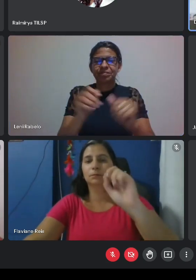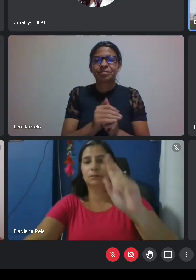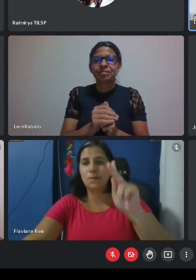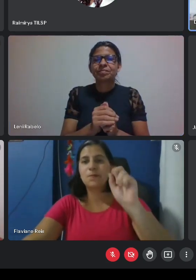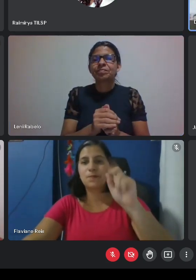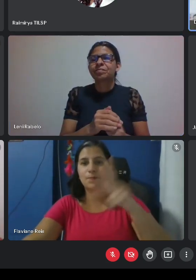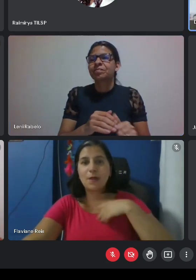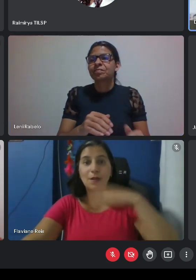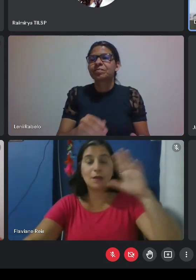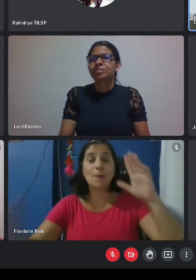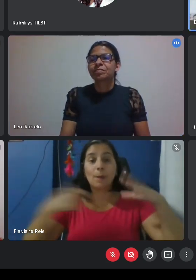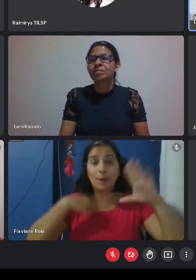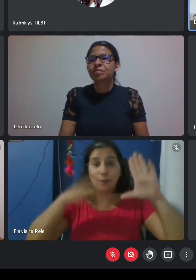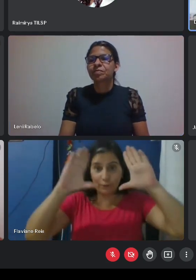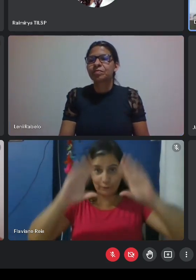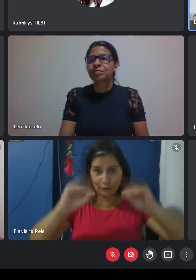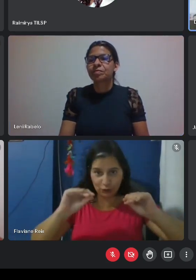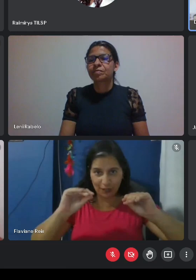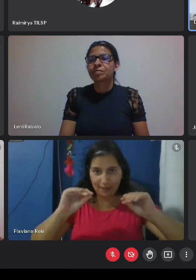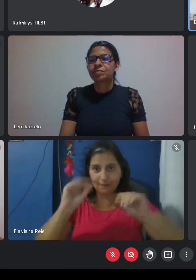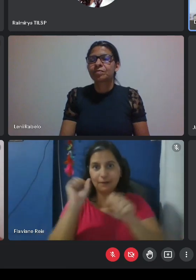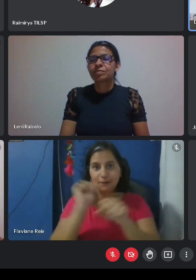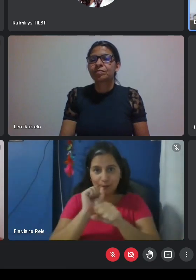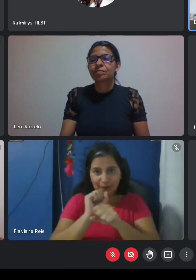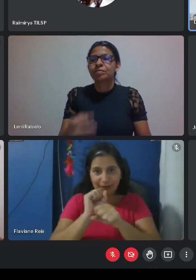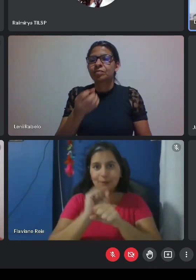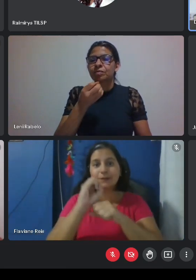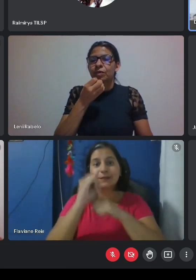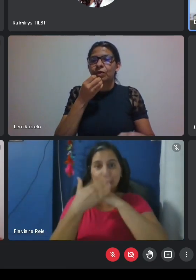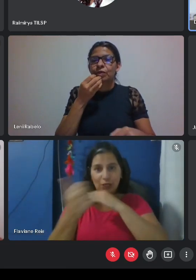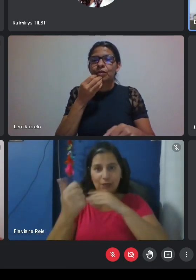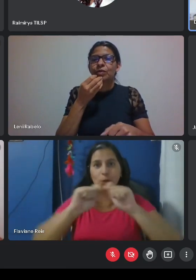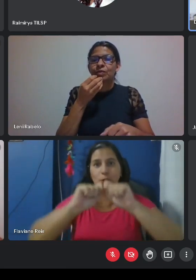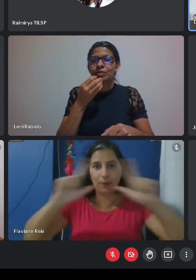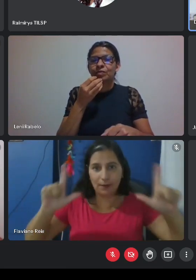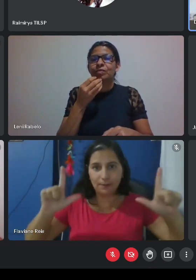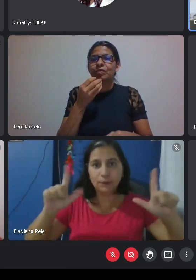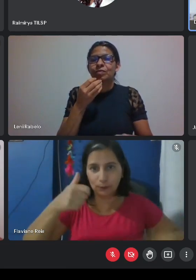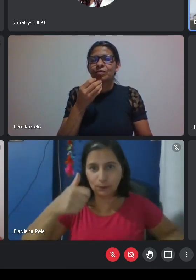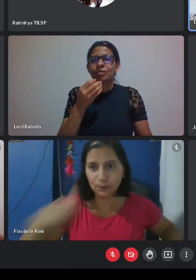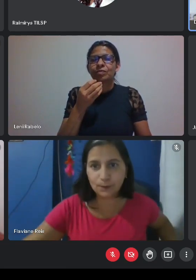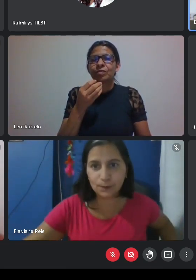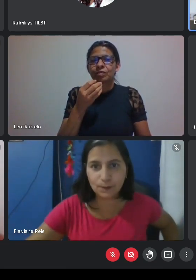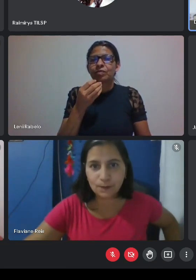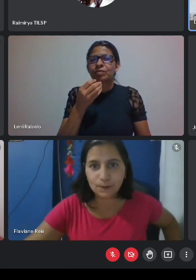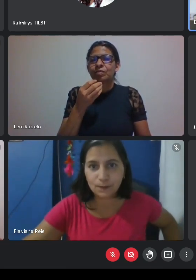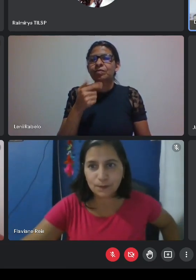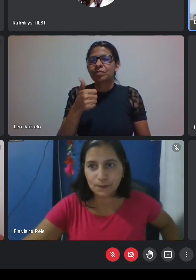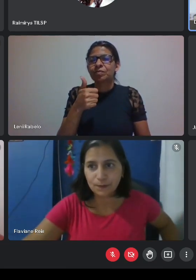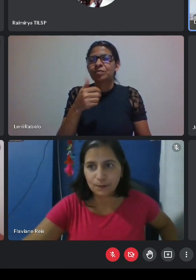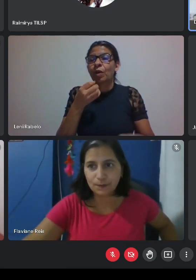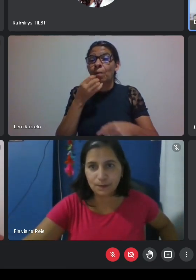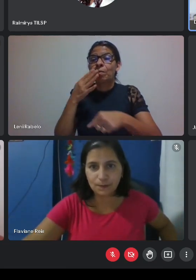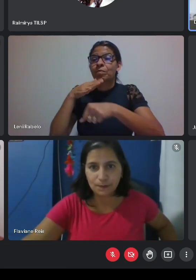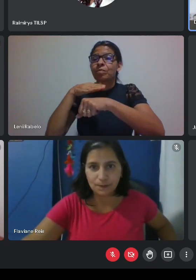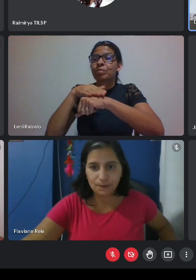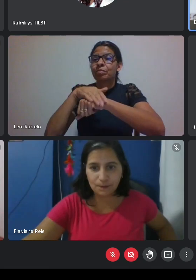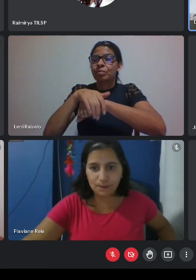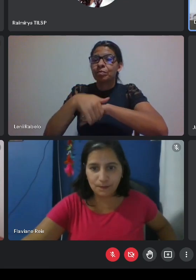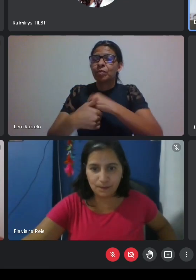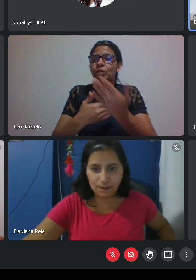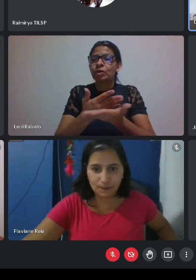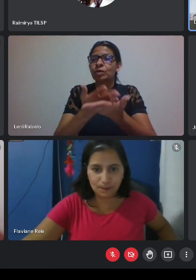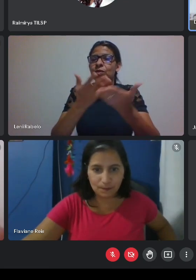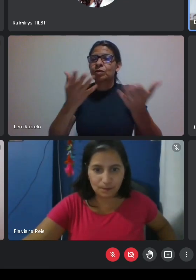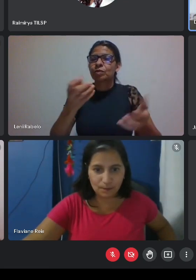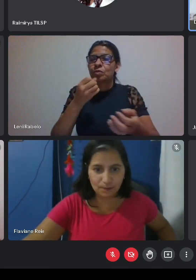Gente, boa noite a todos. Sejam todos muito bem-vindos ao seminário em comemoração aos 20 anos